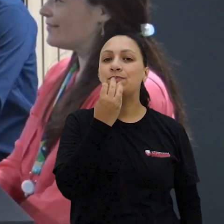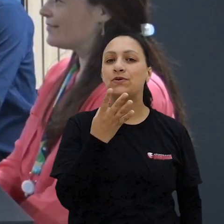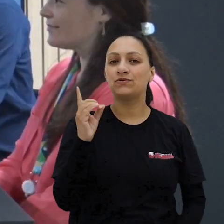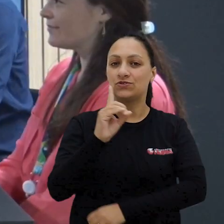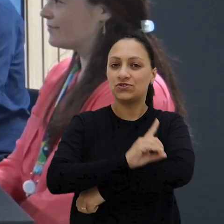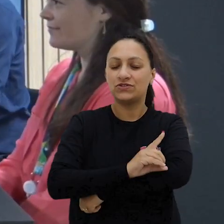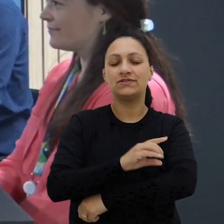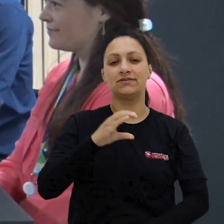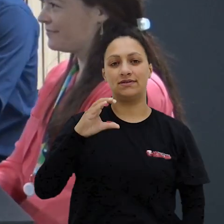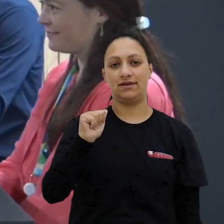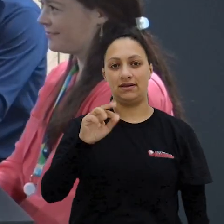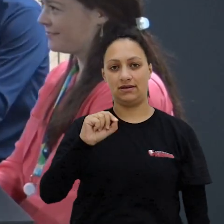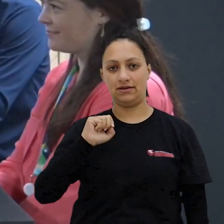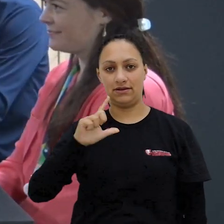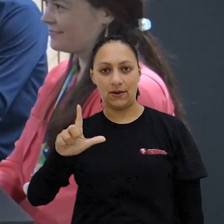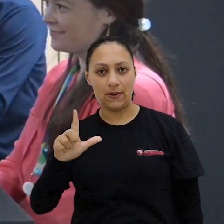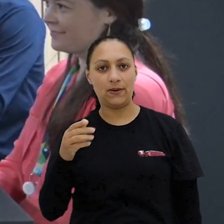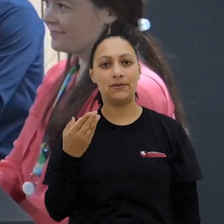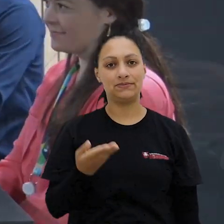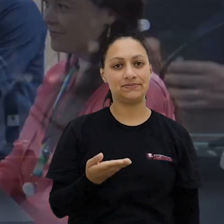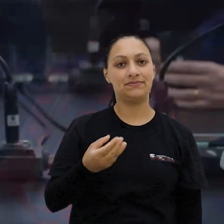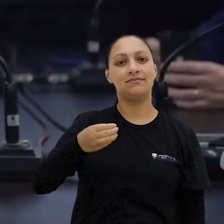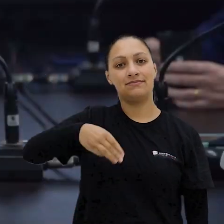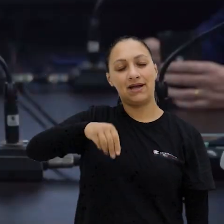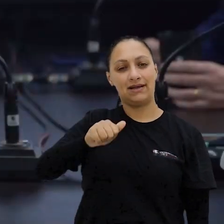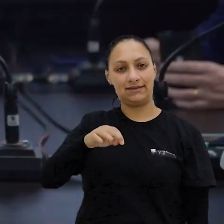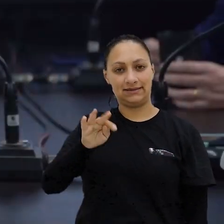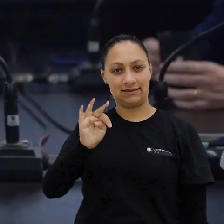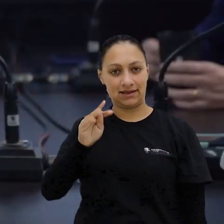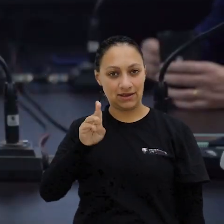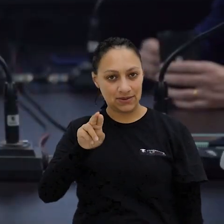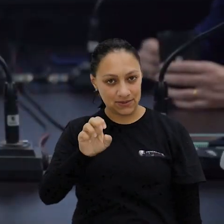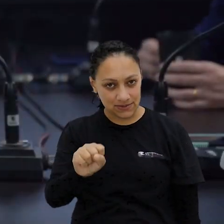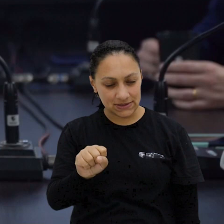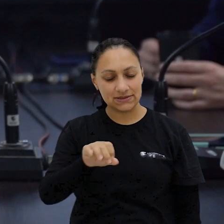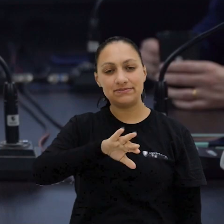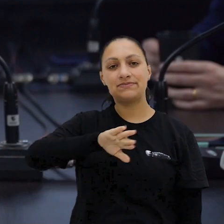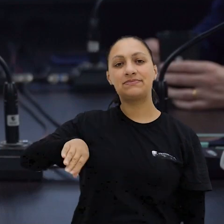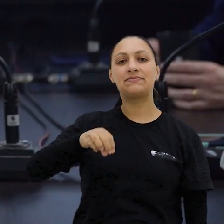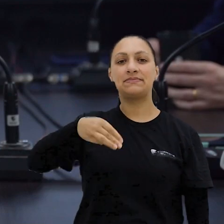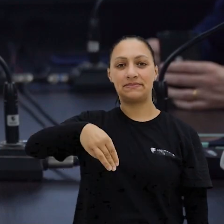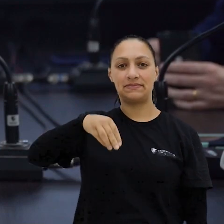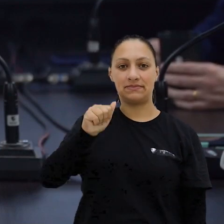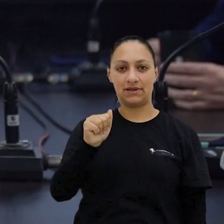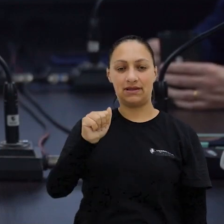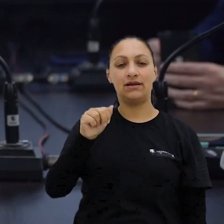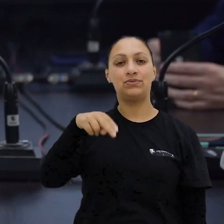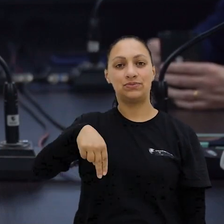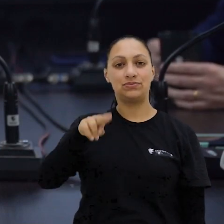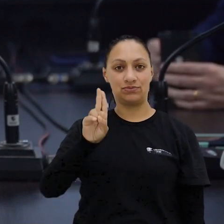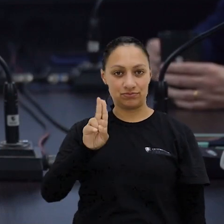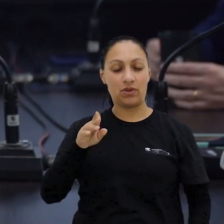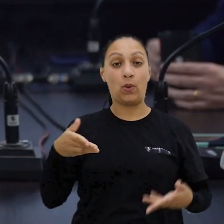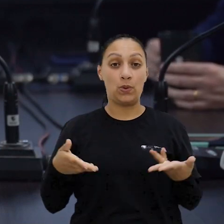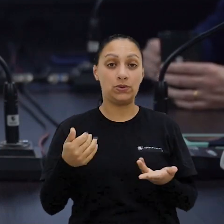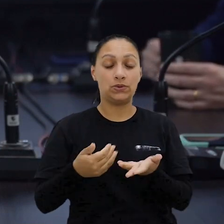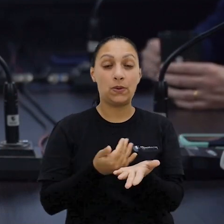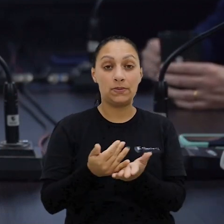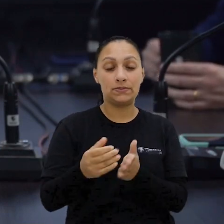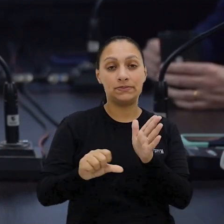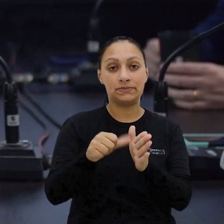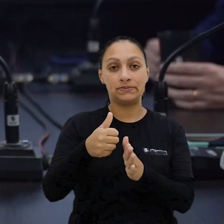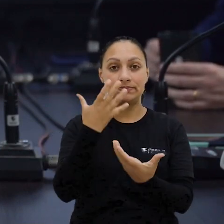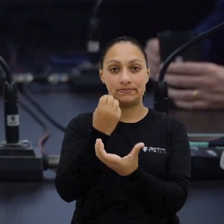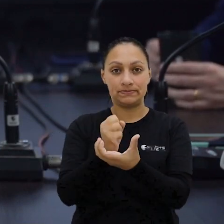Bom dia, Carol. Bom dia, Matheus. Bom dia, Manu. Bom dia. Bom, então hoje a gente está começando o primeiro episódio do